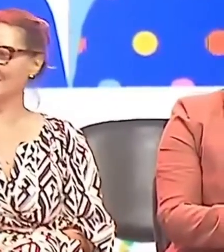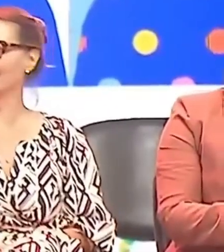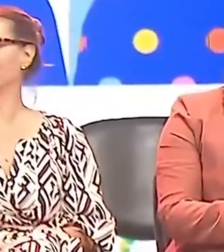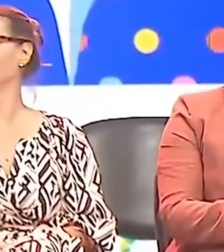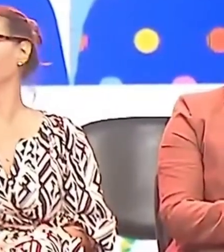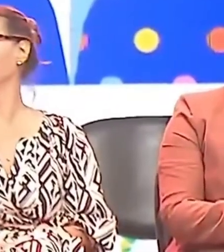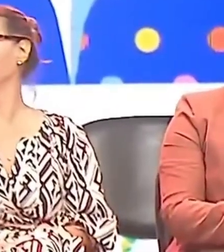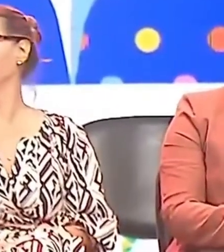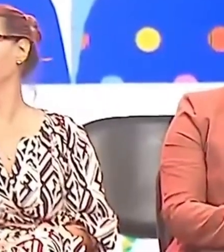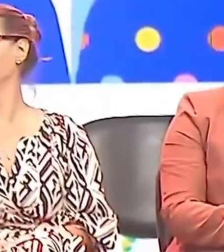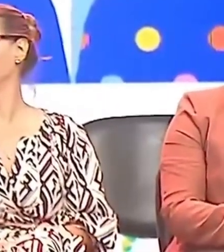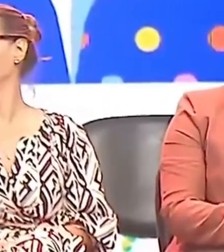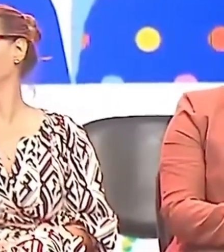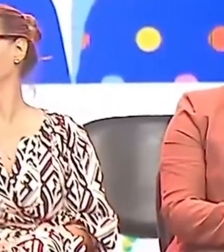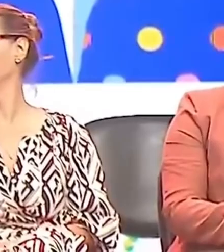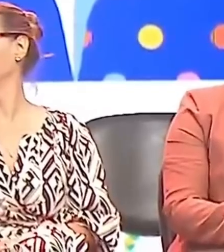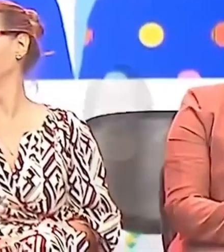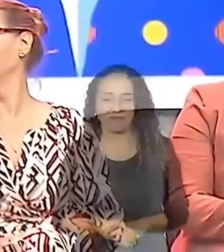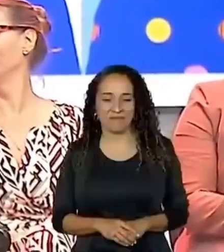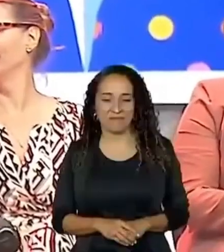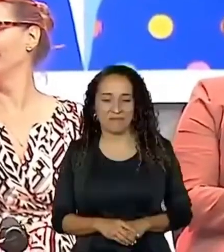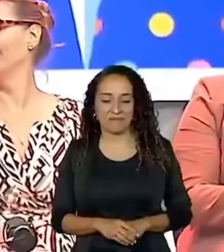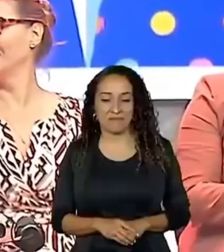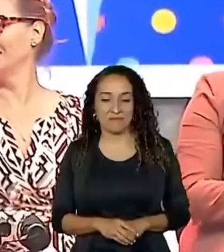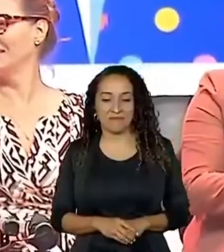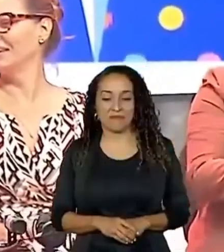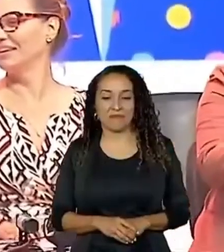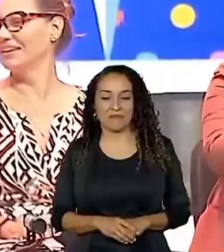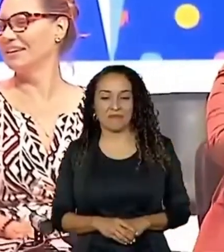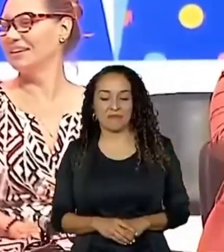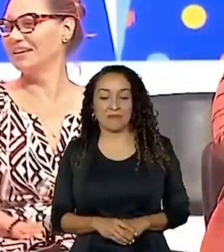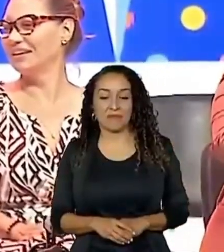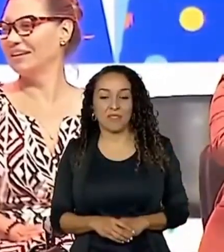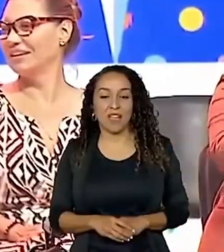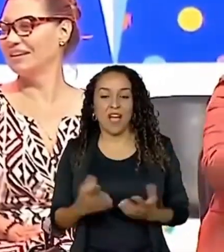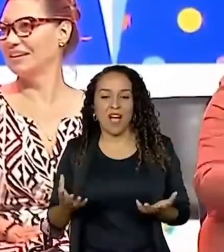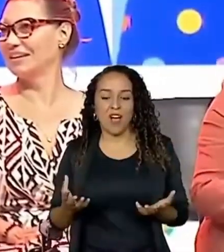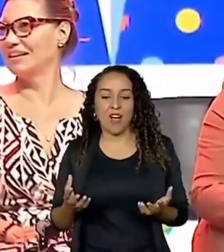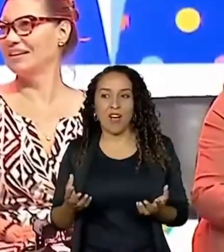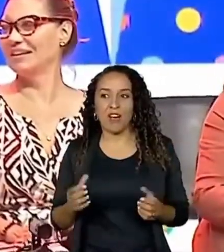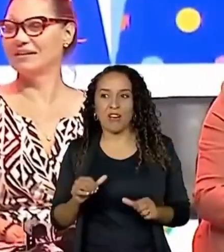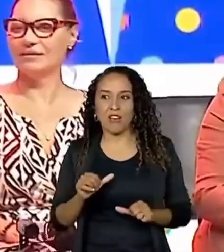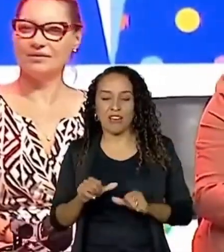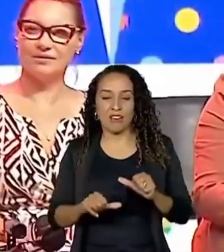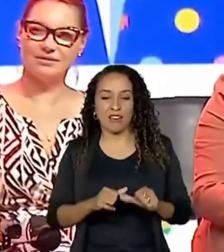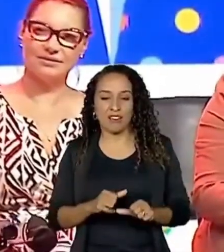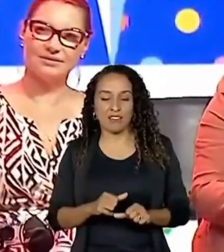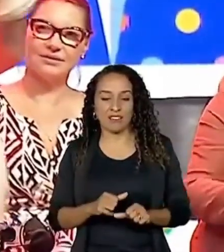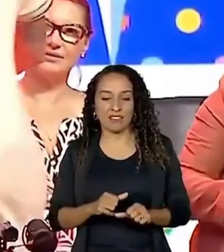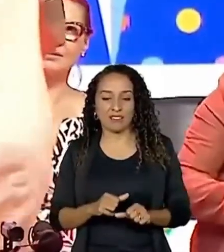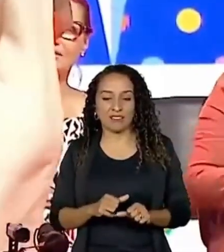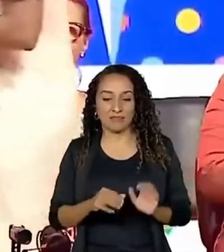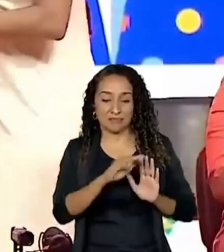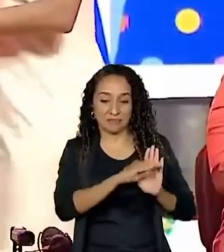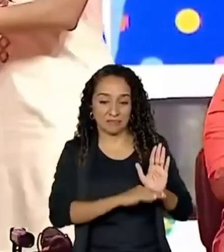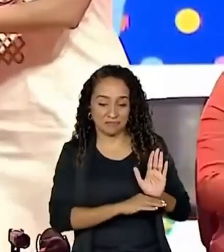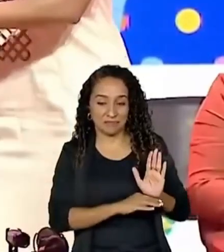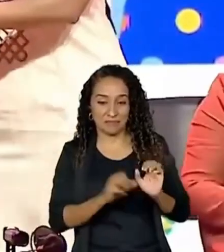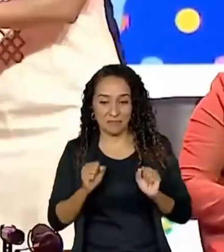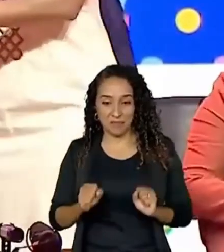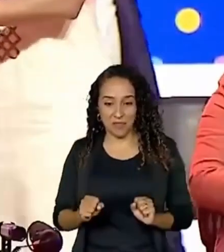Eita, eita, eita! Então, secretário Ronaldo Sorriso. Vamos quebrar o protocolo aqui um pouco, pode? Por